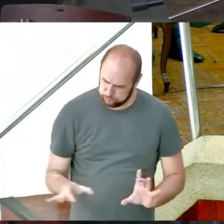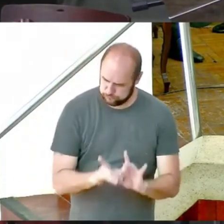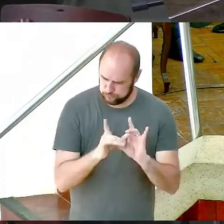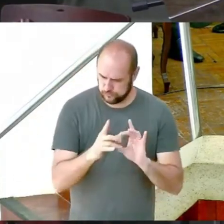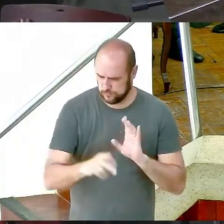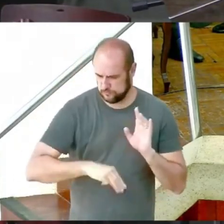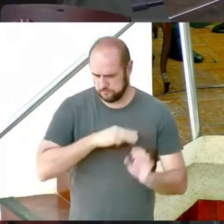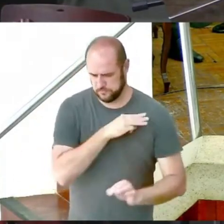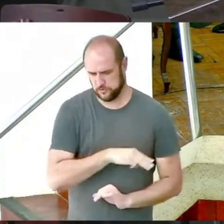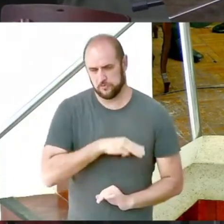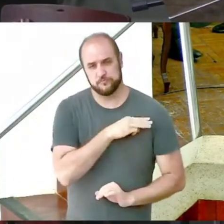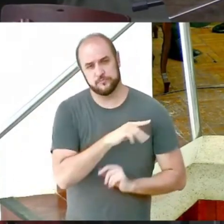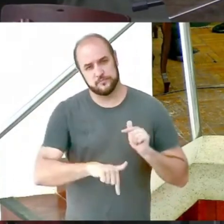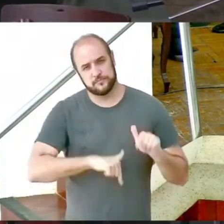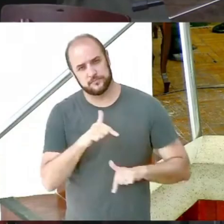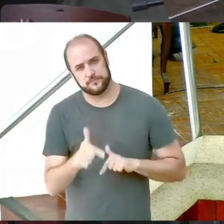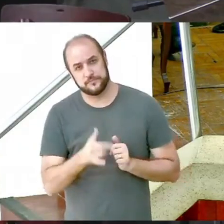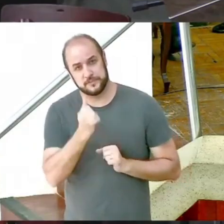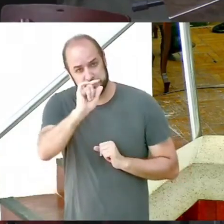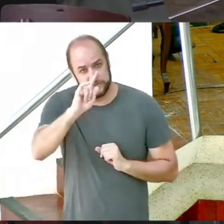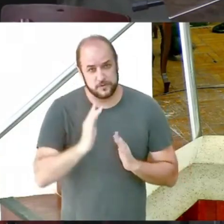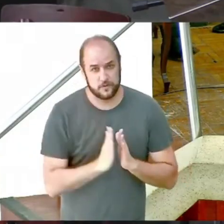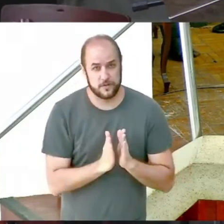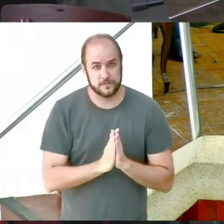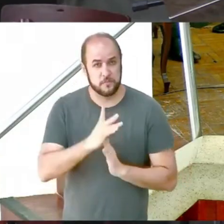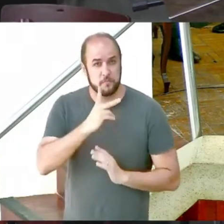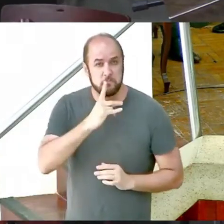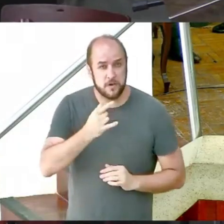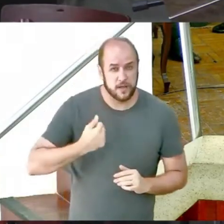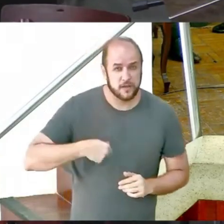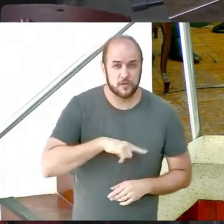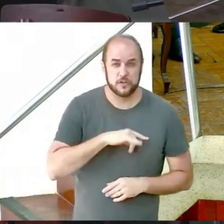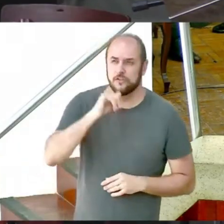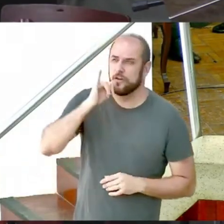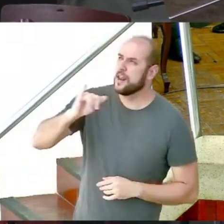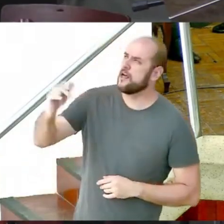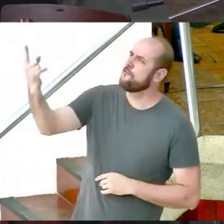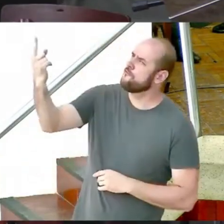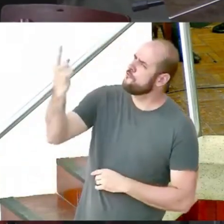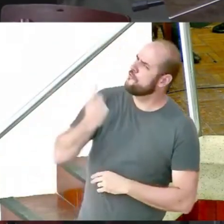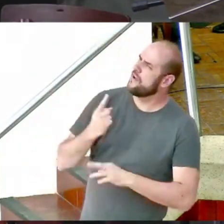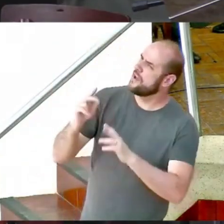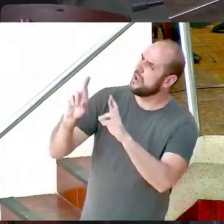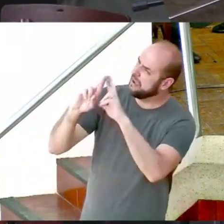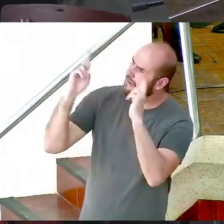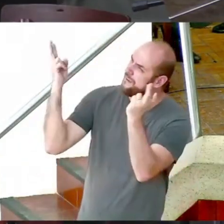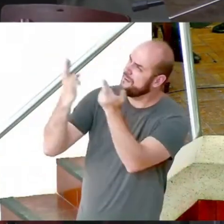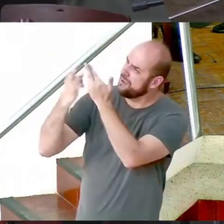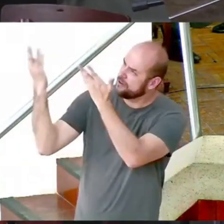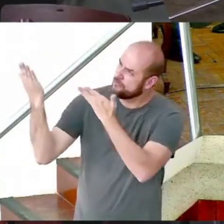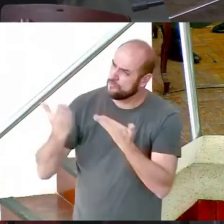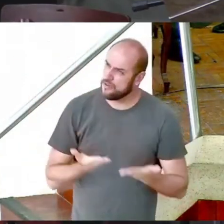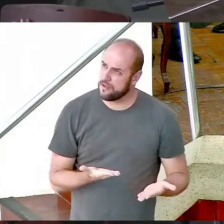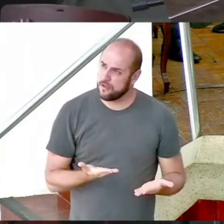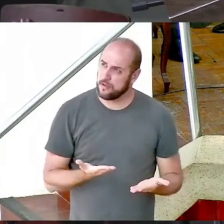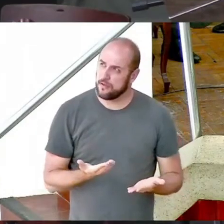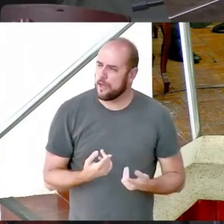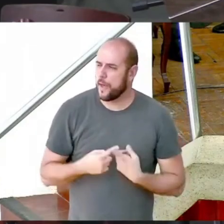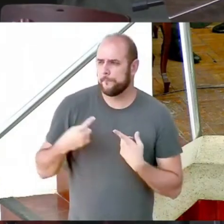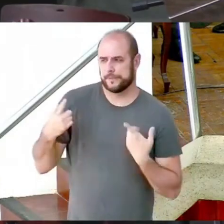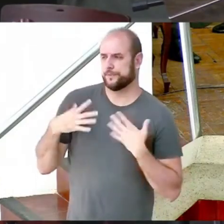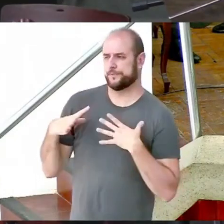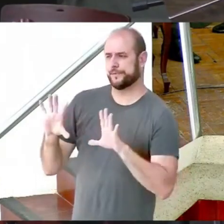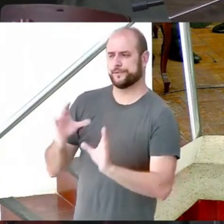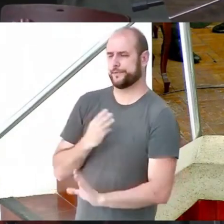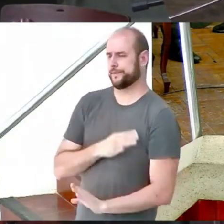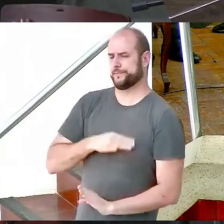Portanto, se você ora a oração do Pai Nosso e diz, venha o teu reino, Senhor, mas diz, Senhor, mas eu não quero me envolver com a